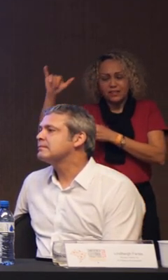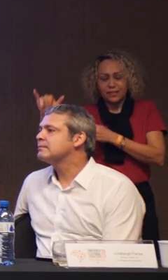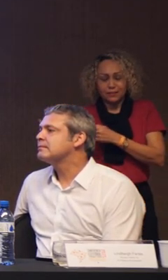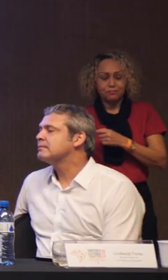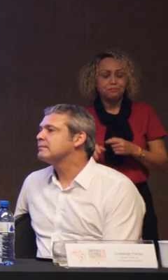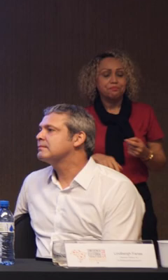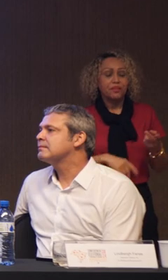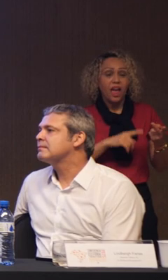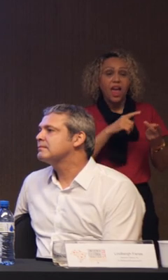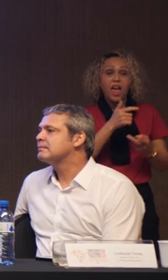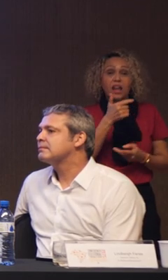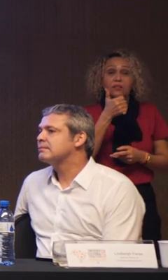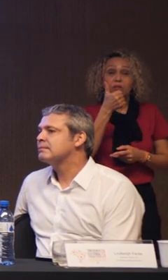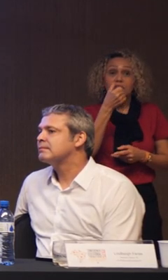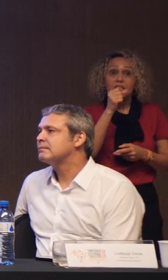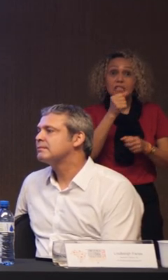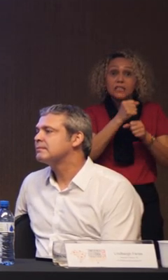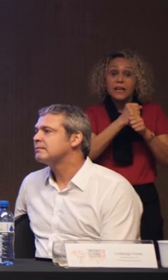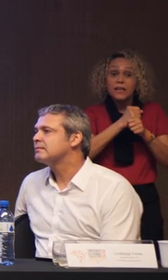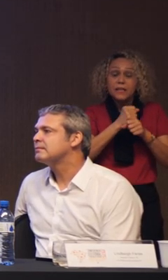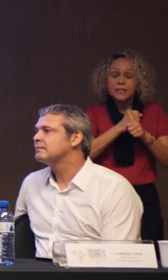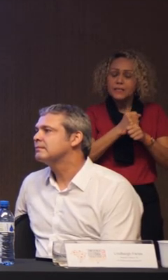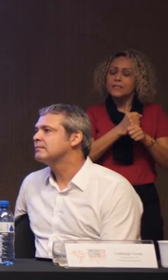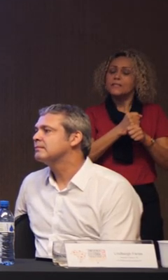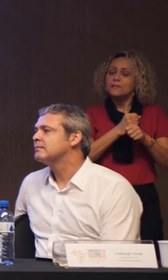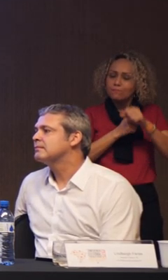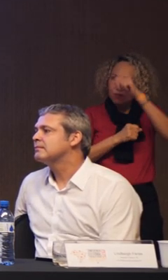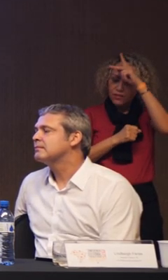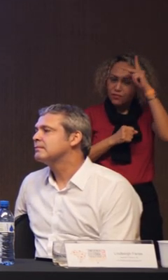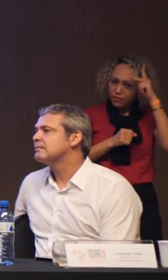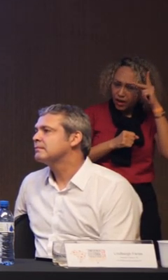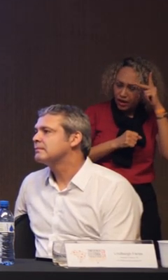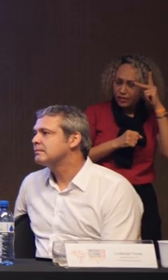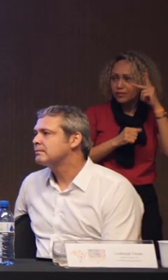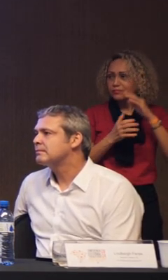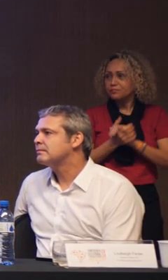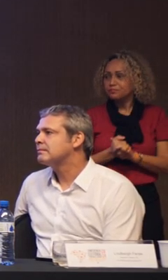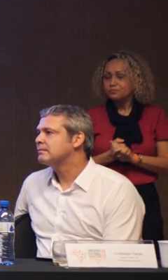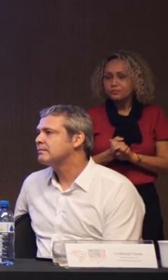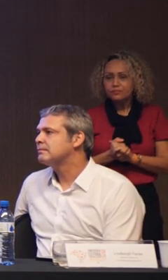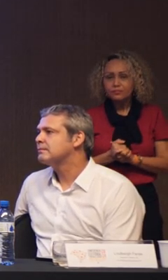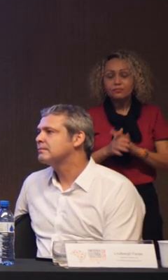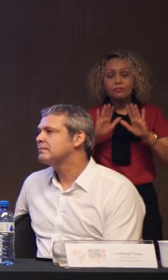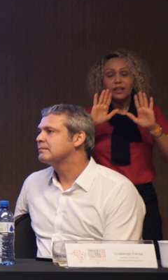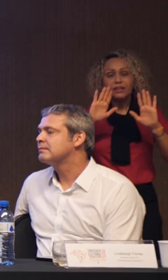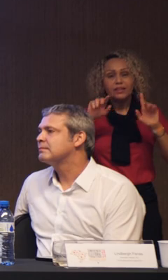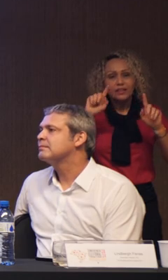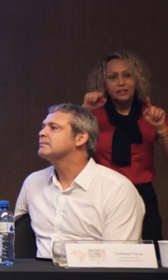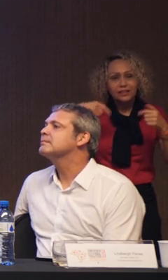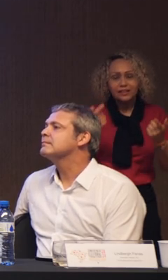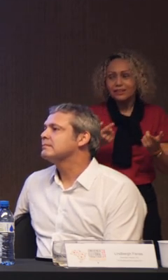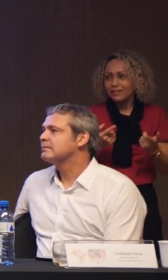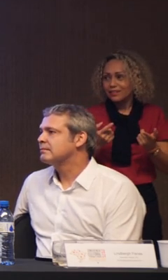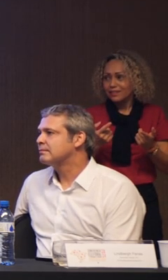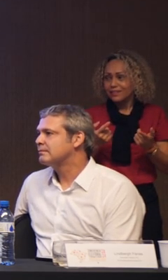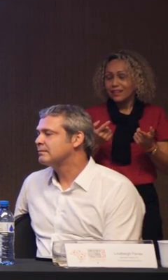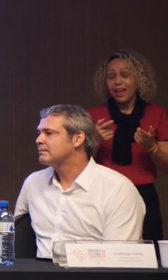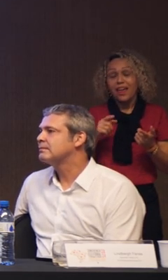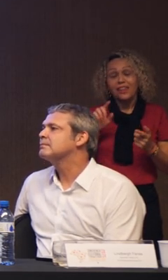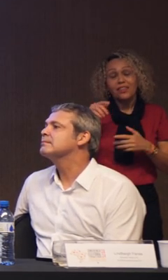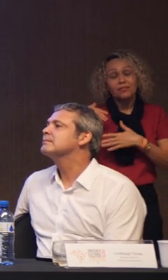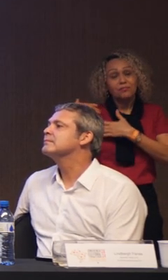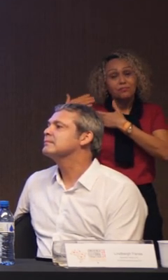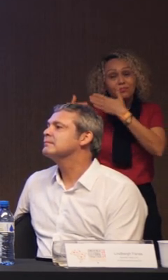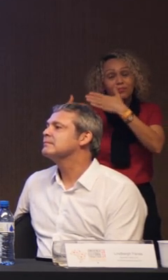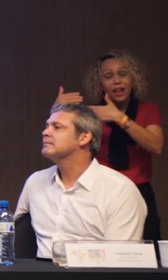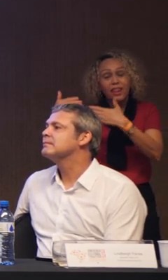com 35 votos. E a sucessão juntou-os. O padre e os coronéis, que eram oponentes no